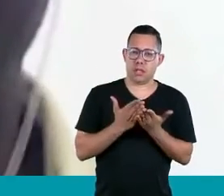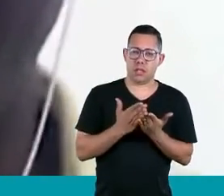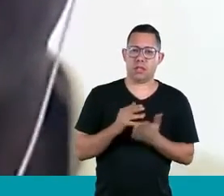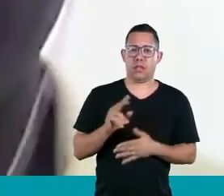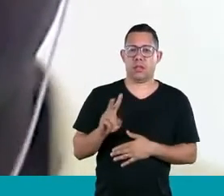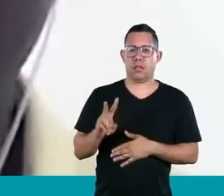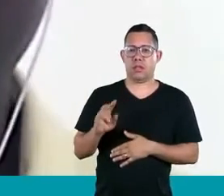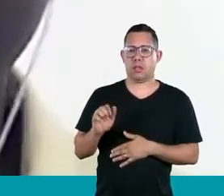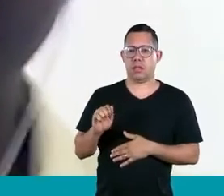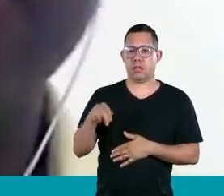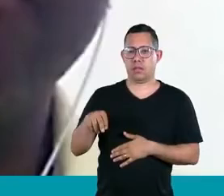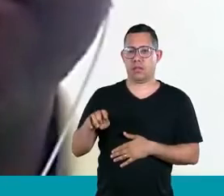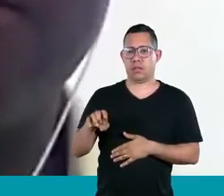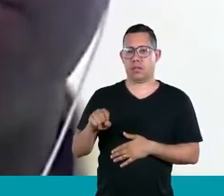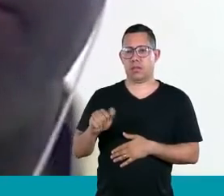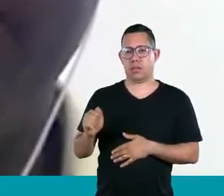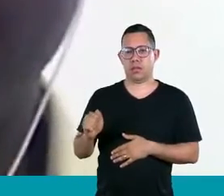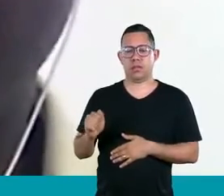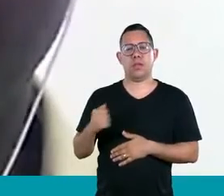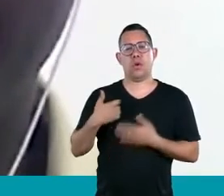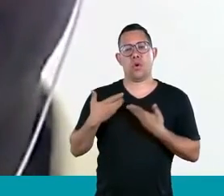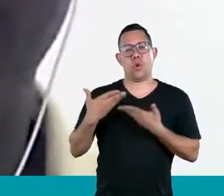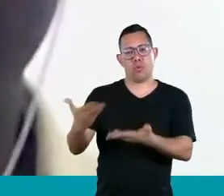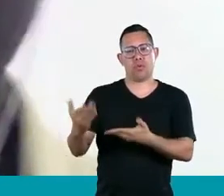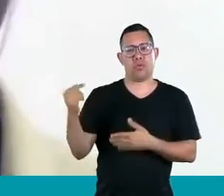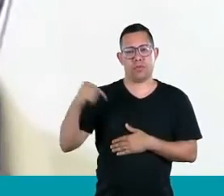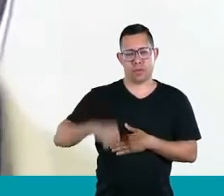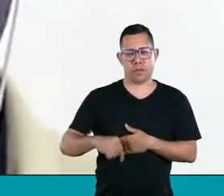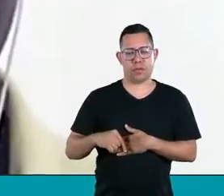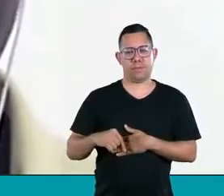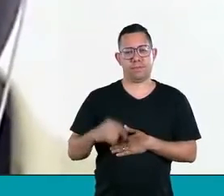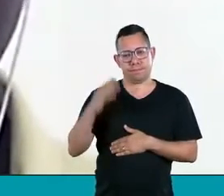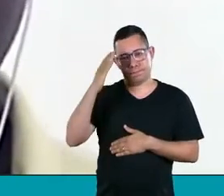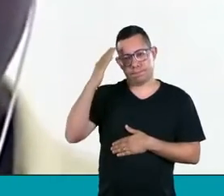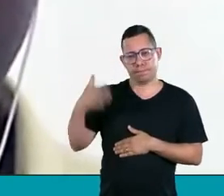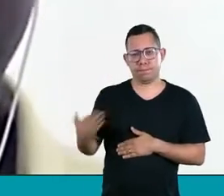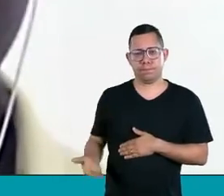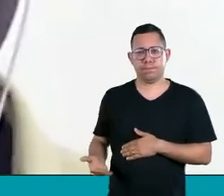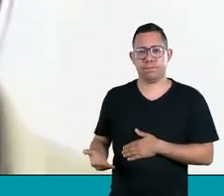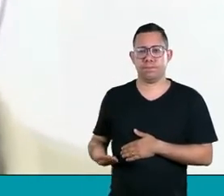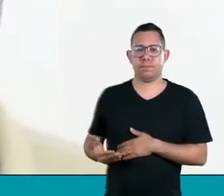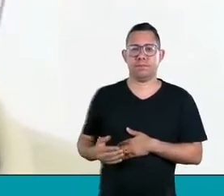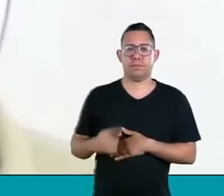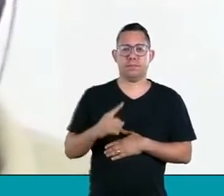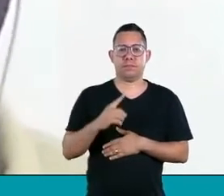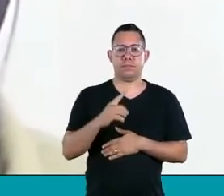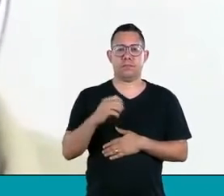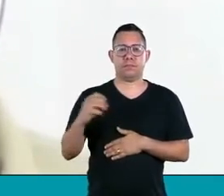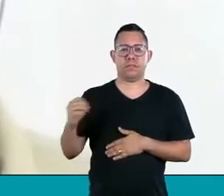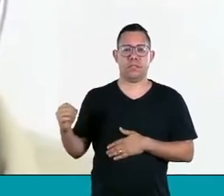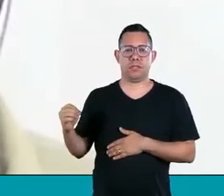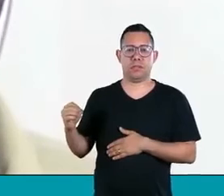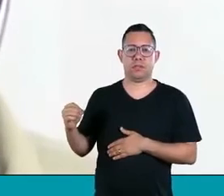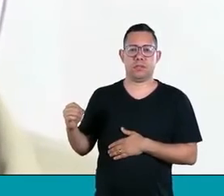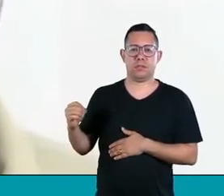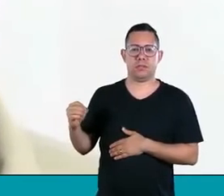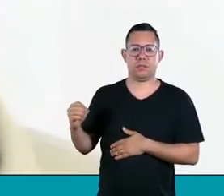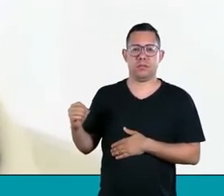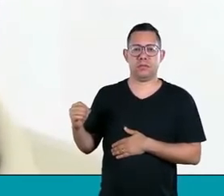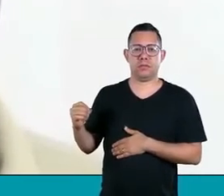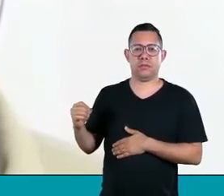pelo convite de estar aqui nesse momento, homenageando os 100 anos de vida do Edgar